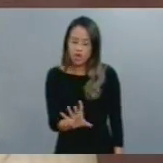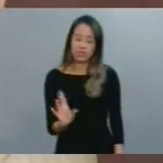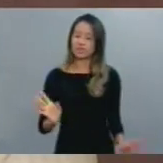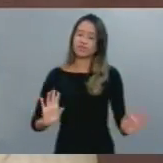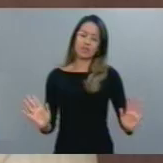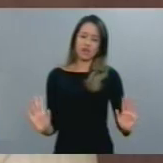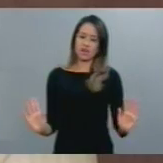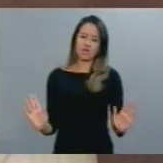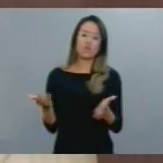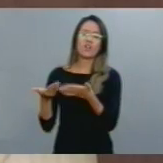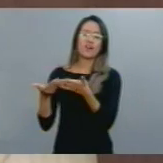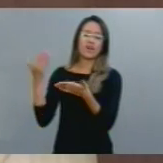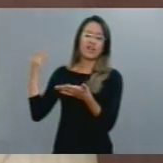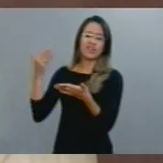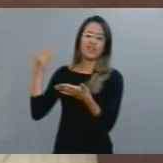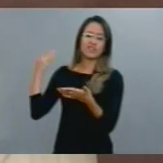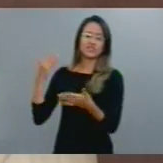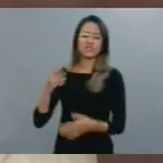Ela é anterior.